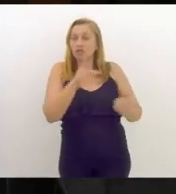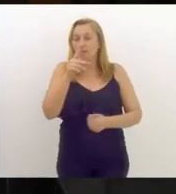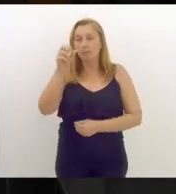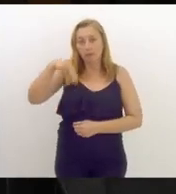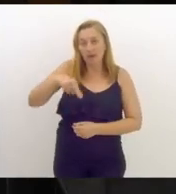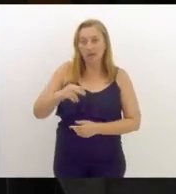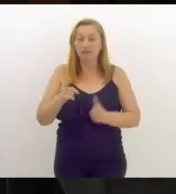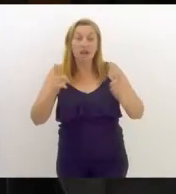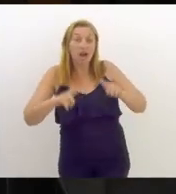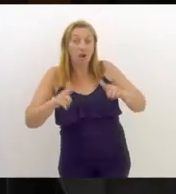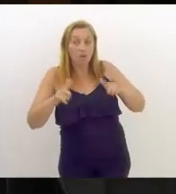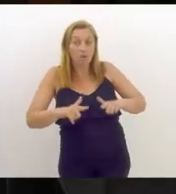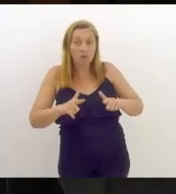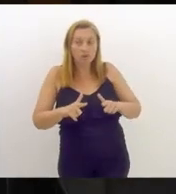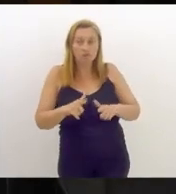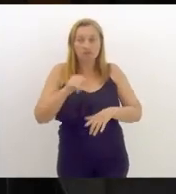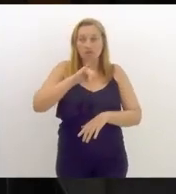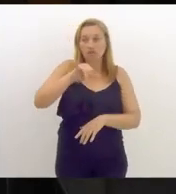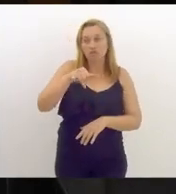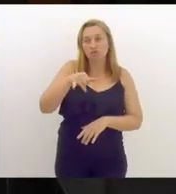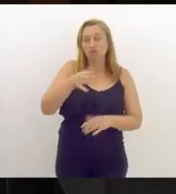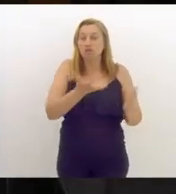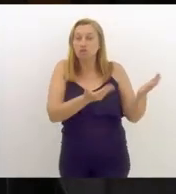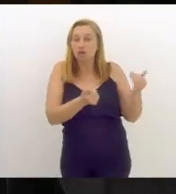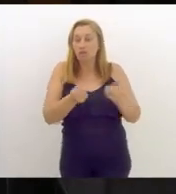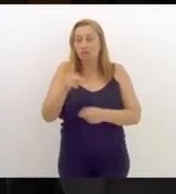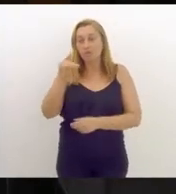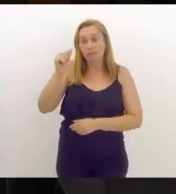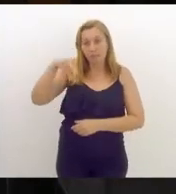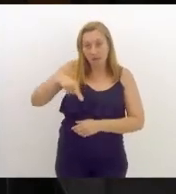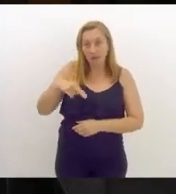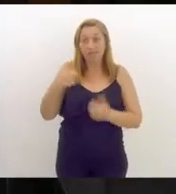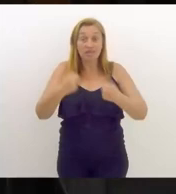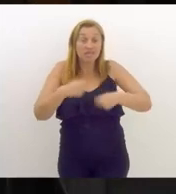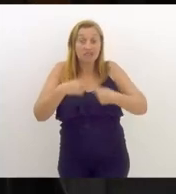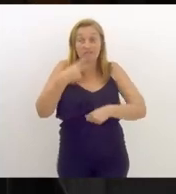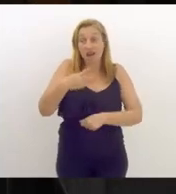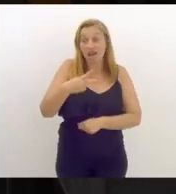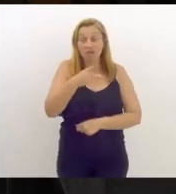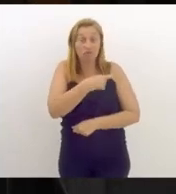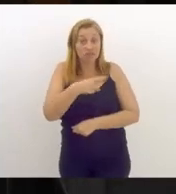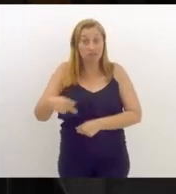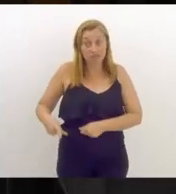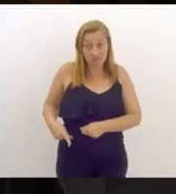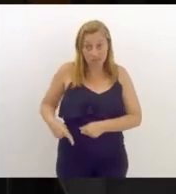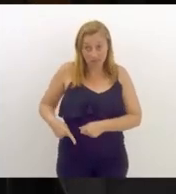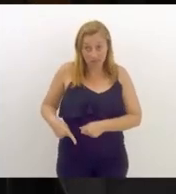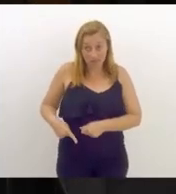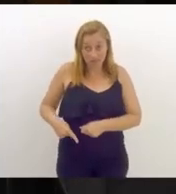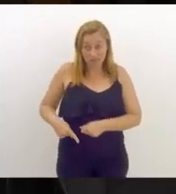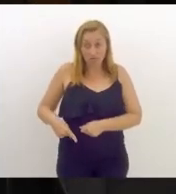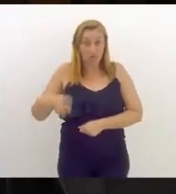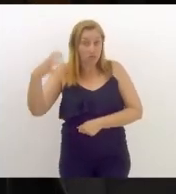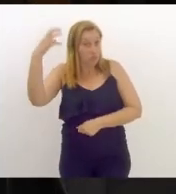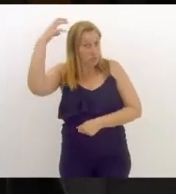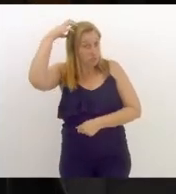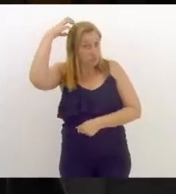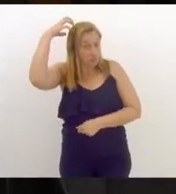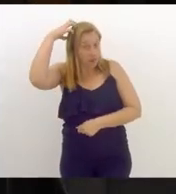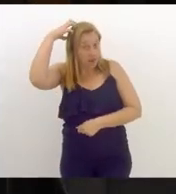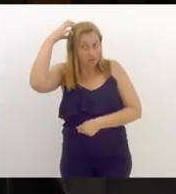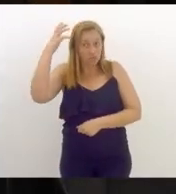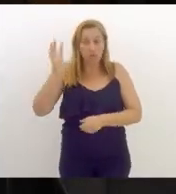Página em vocês a Jovem Pan tinha que dizer que o presidente que foi condenado em três